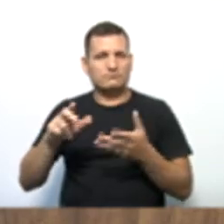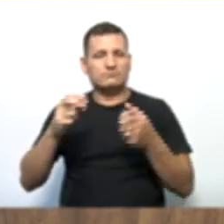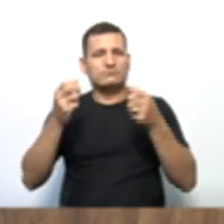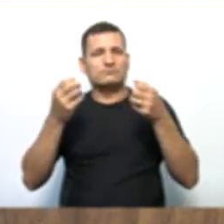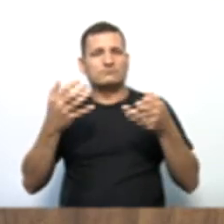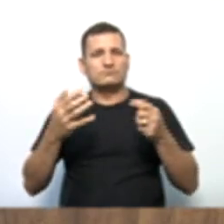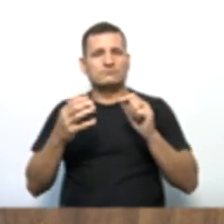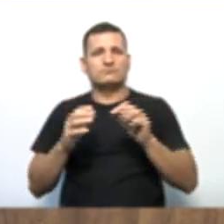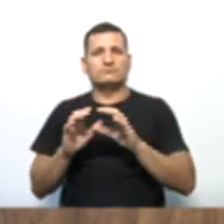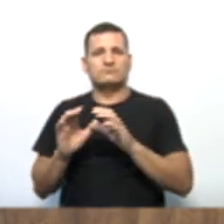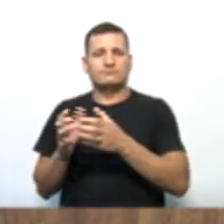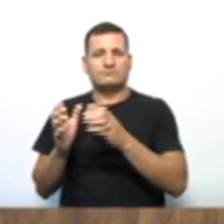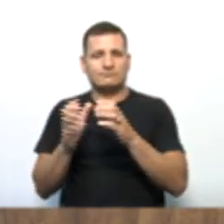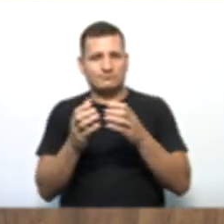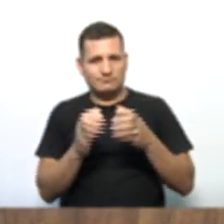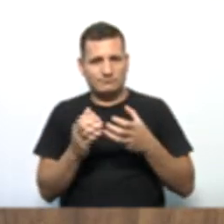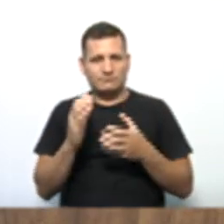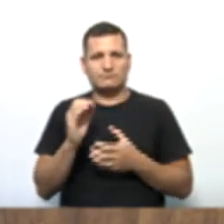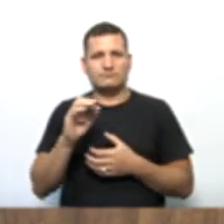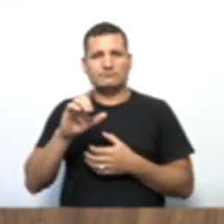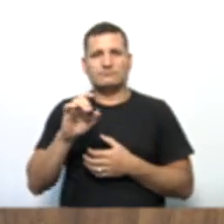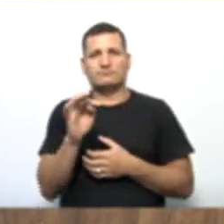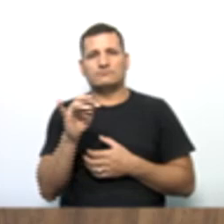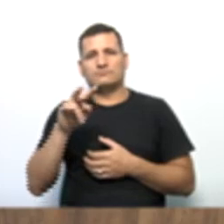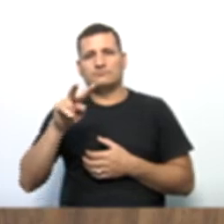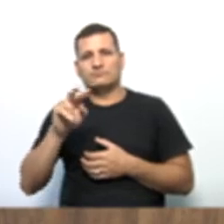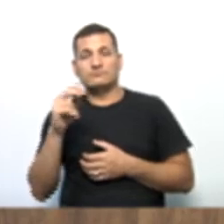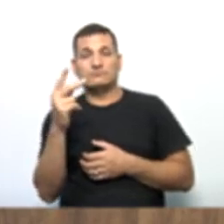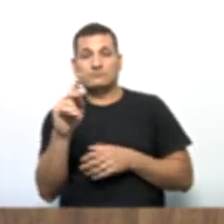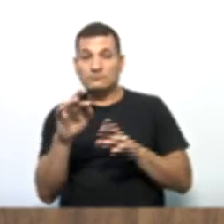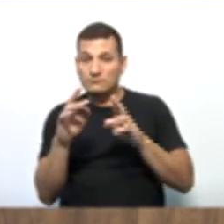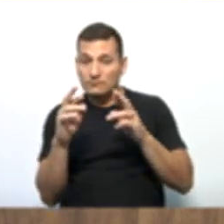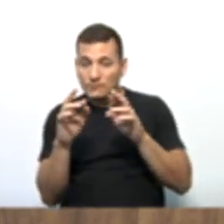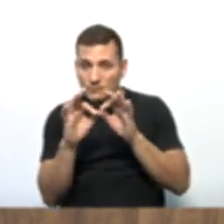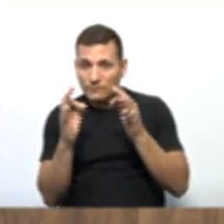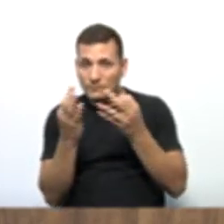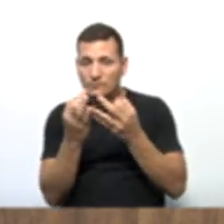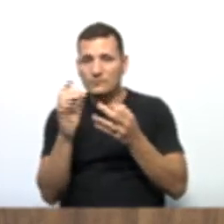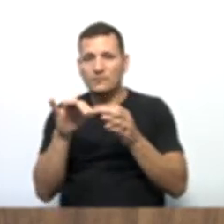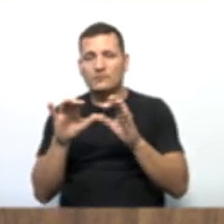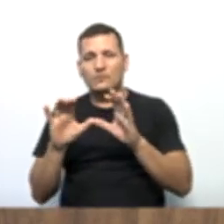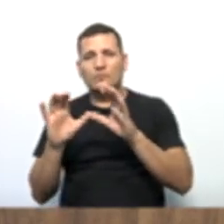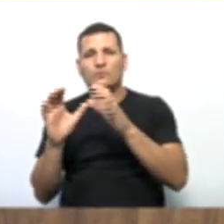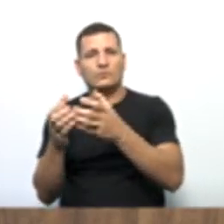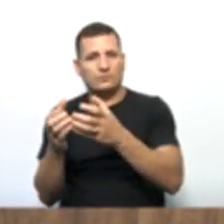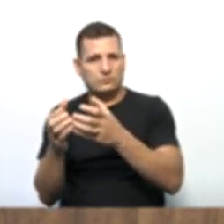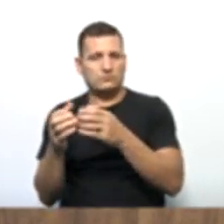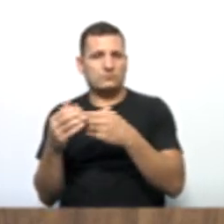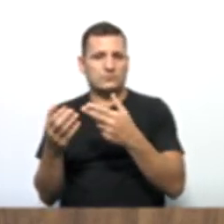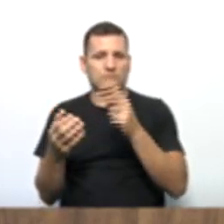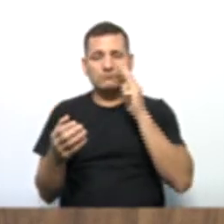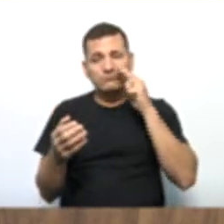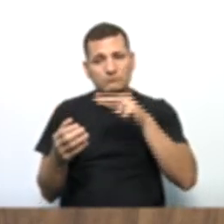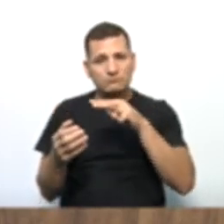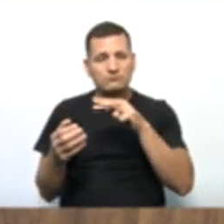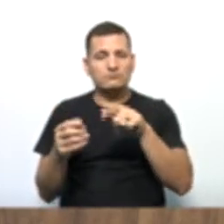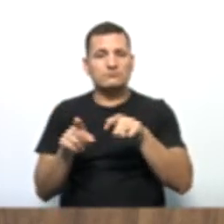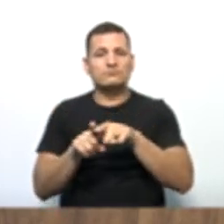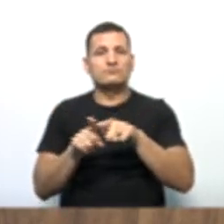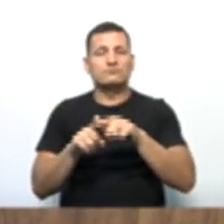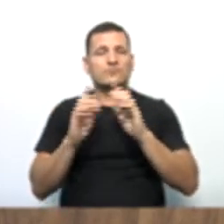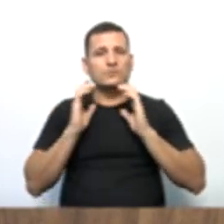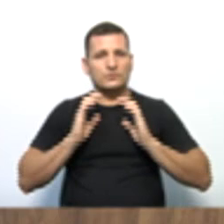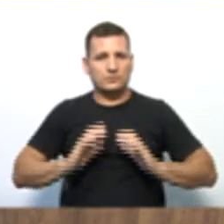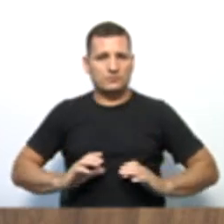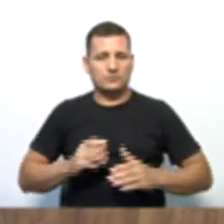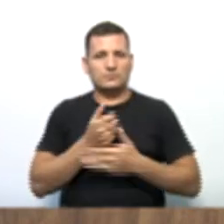de coletividade, né? A sua família é uma coletividade, então a gente já pode encarar como um aspecto também de